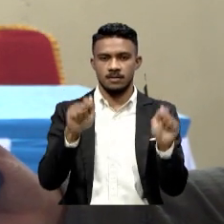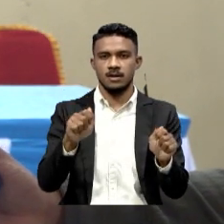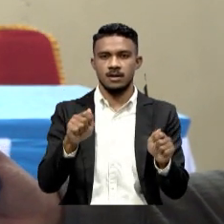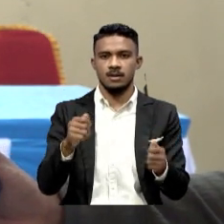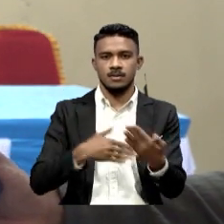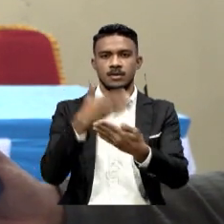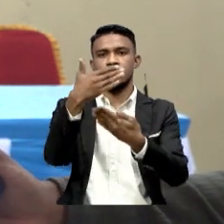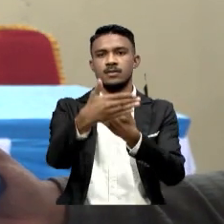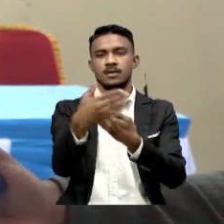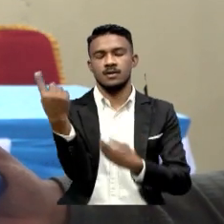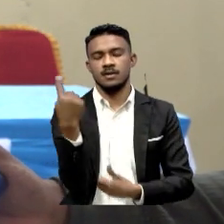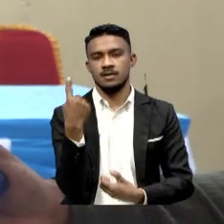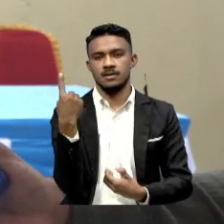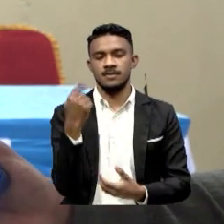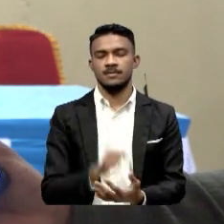o intan